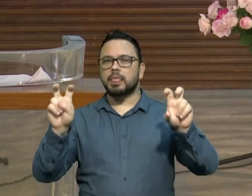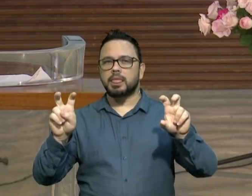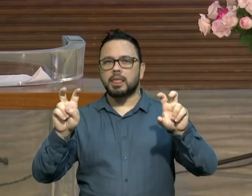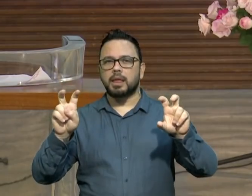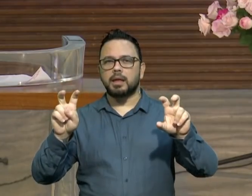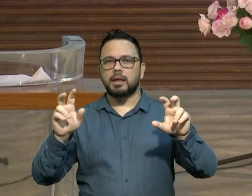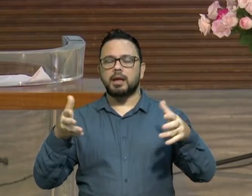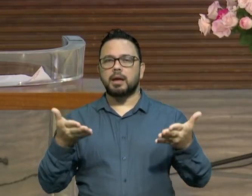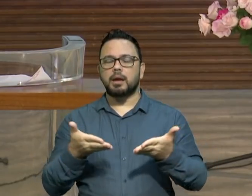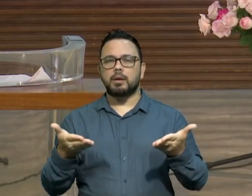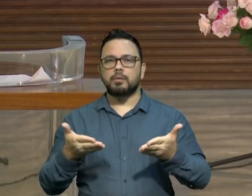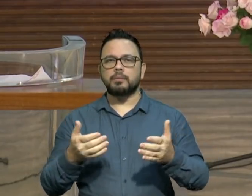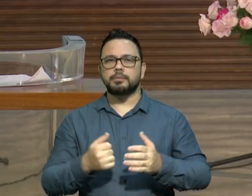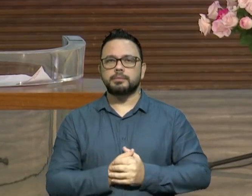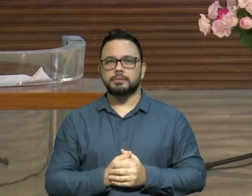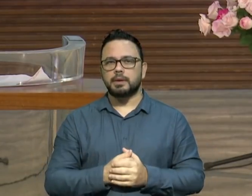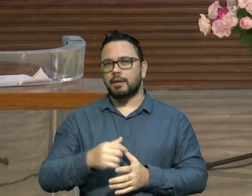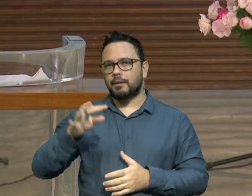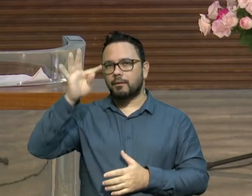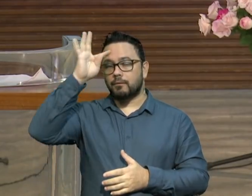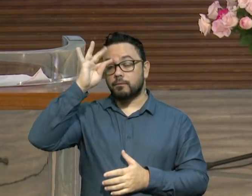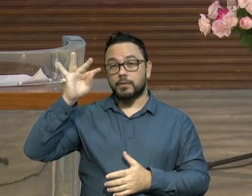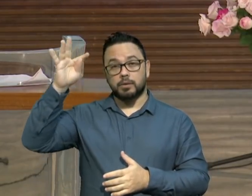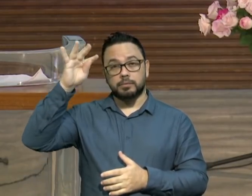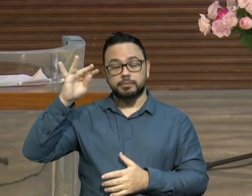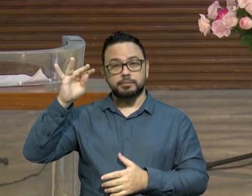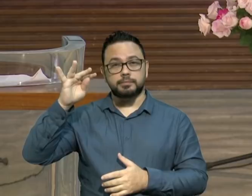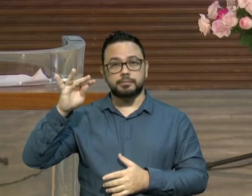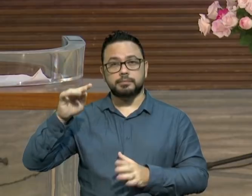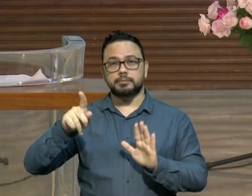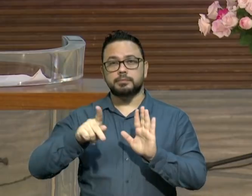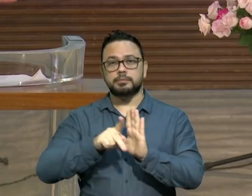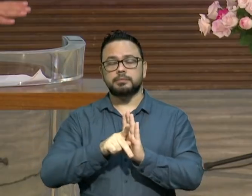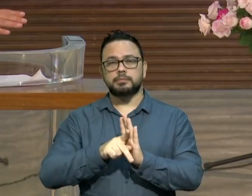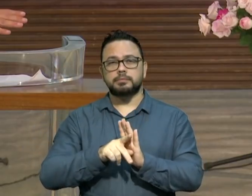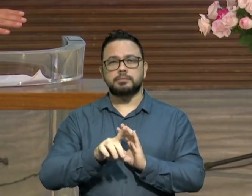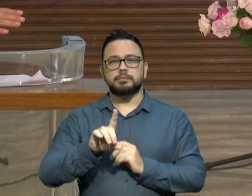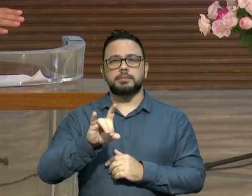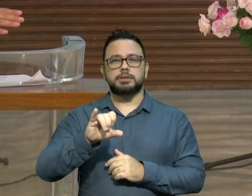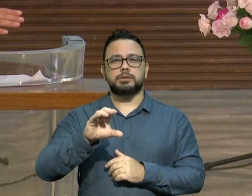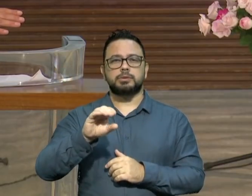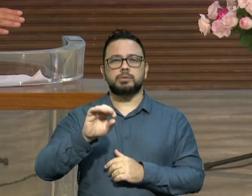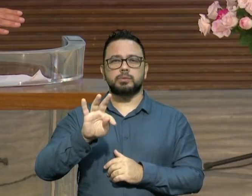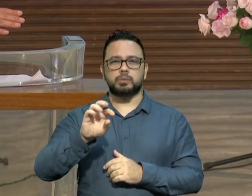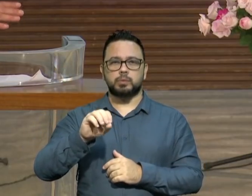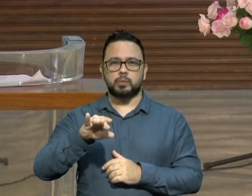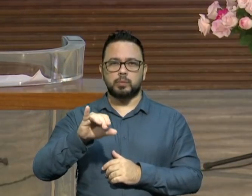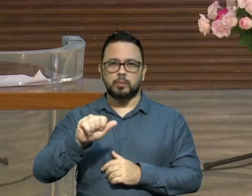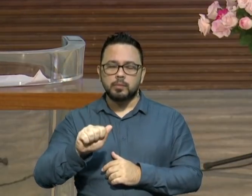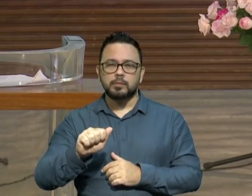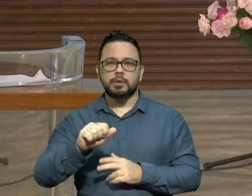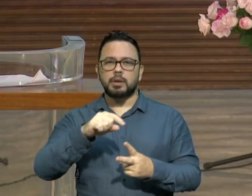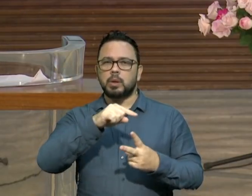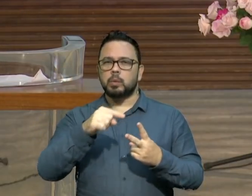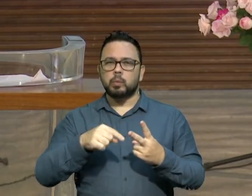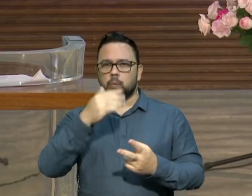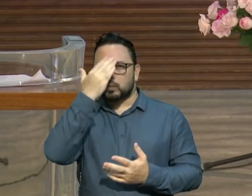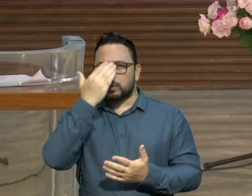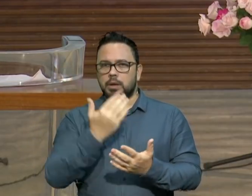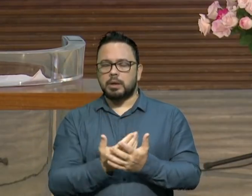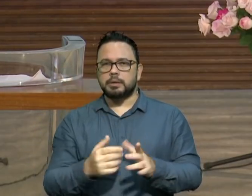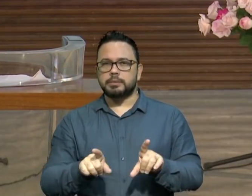e essa filosofia a chamada dicotomia essa dicotomia